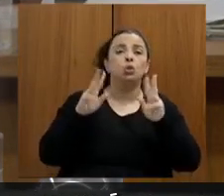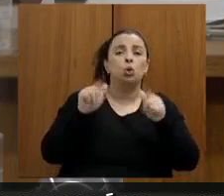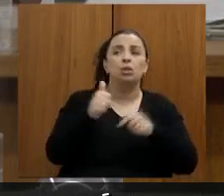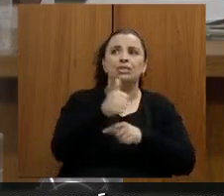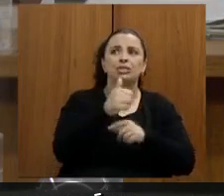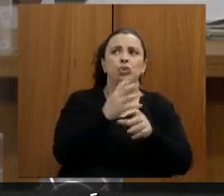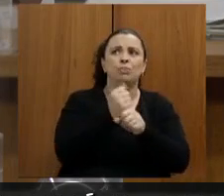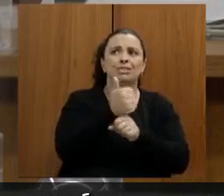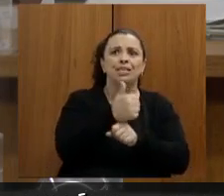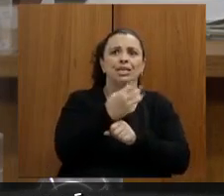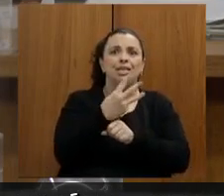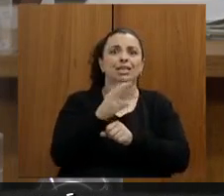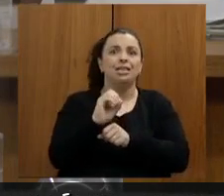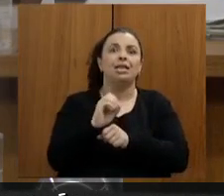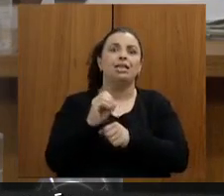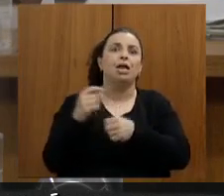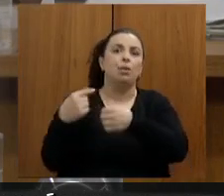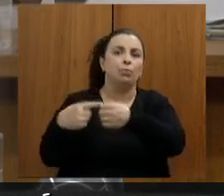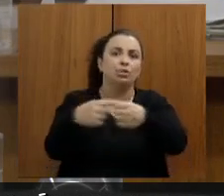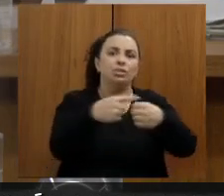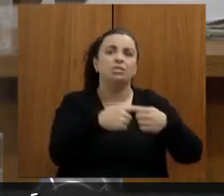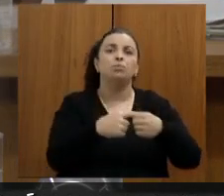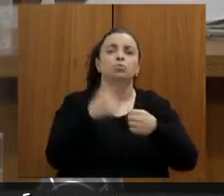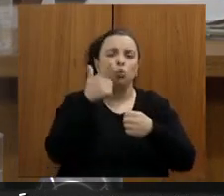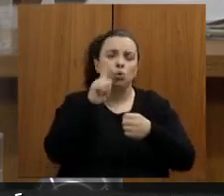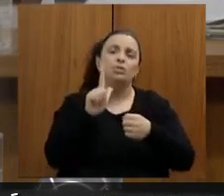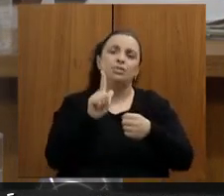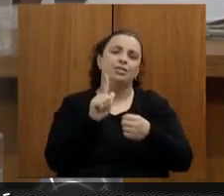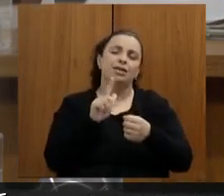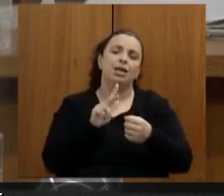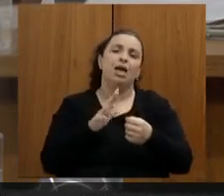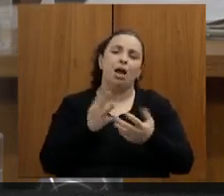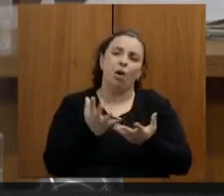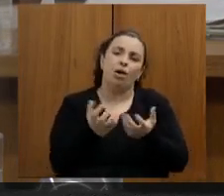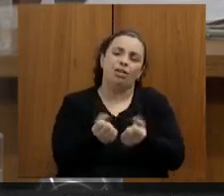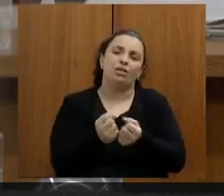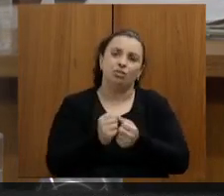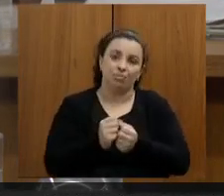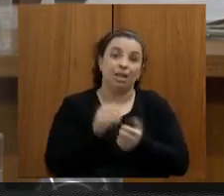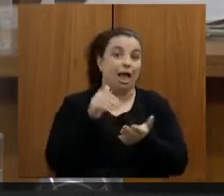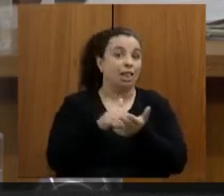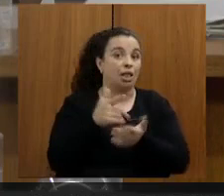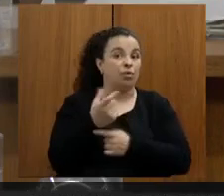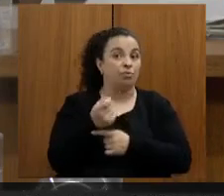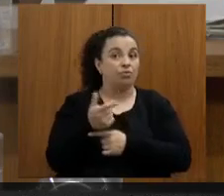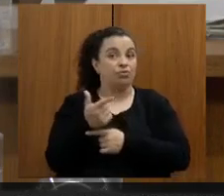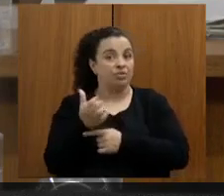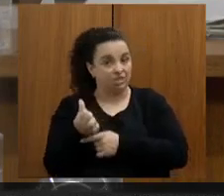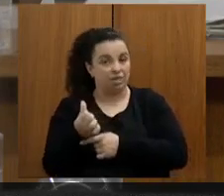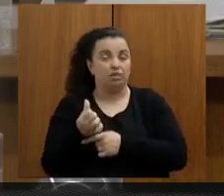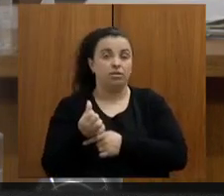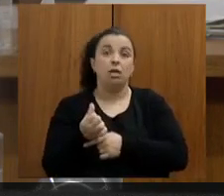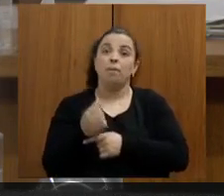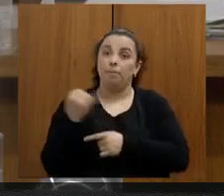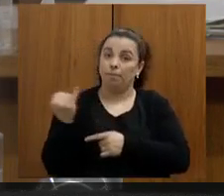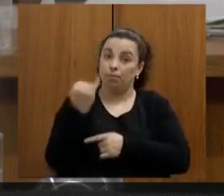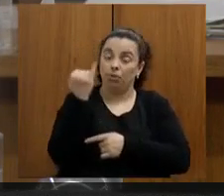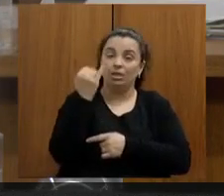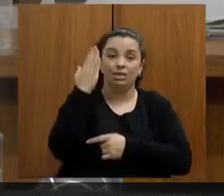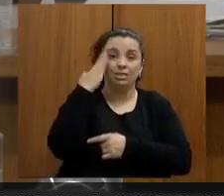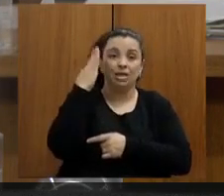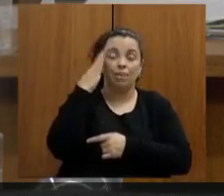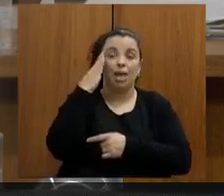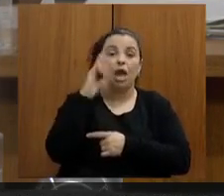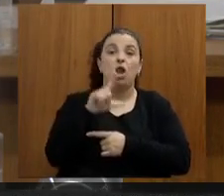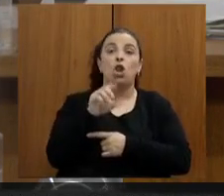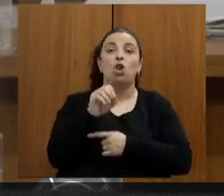planejamento até o ano de 2,26 sem esquecer e de toda a parte logística que é essencial para que os bombeiros